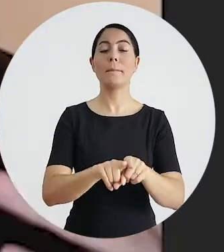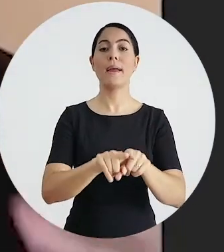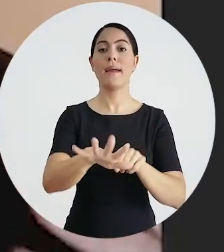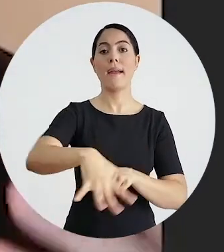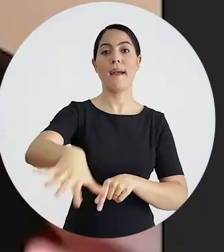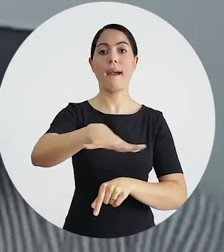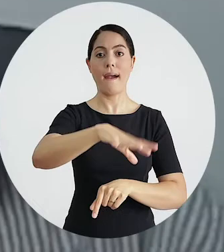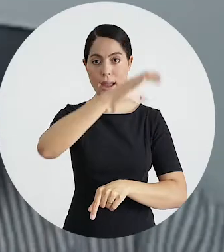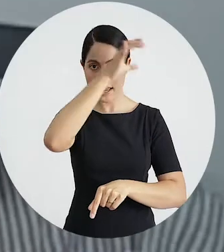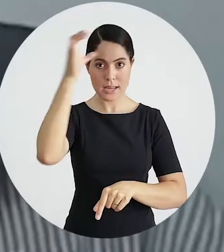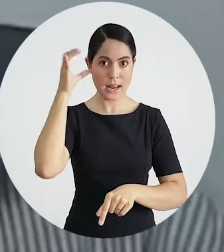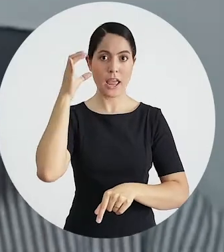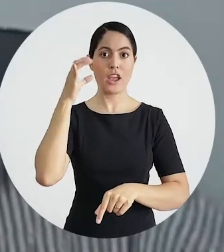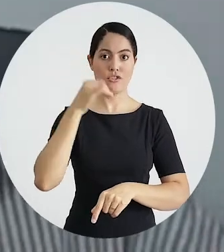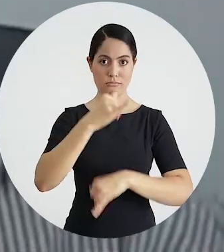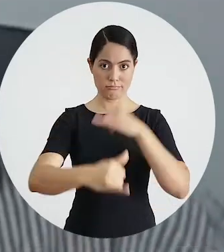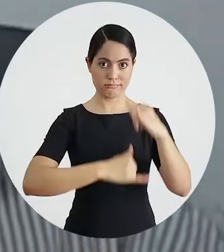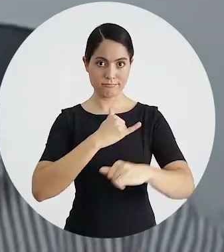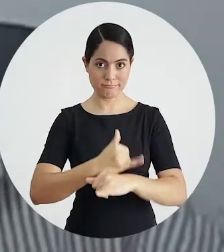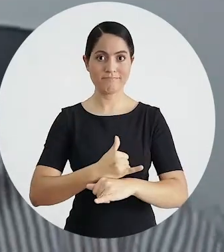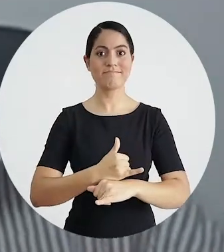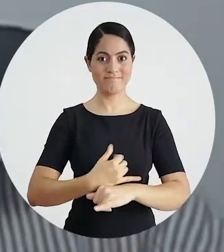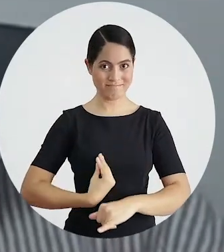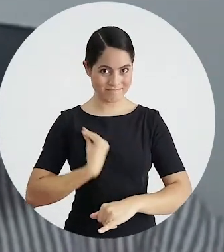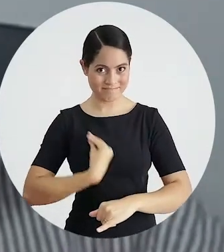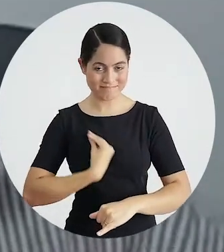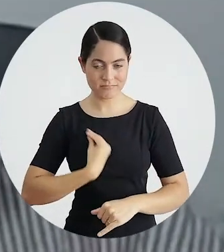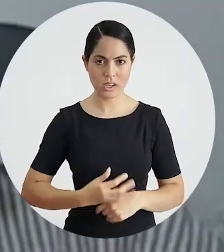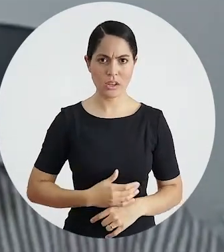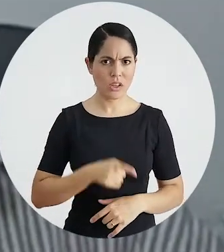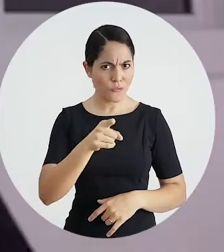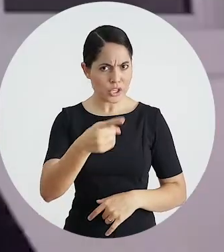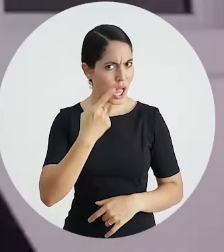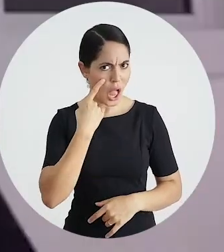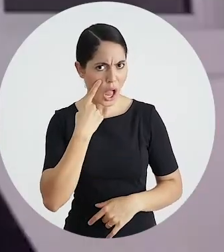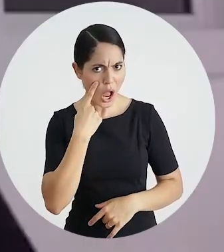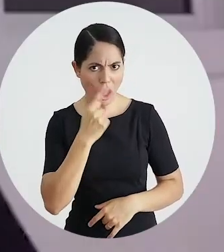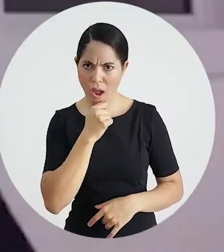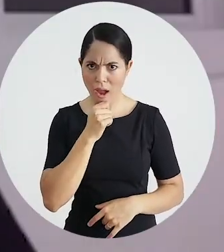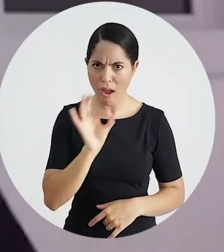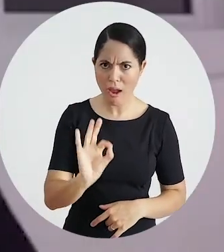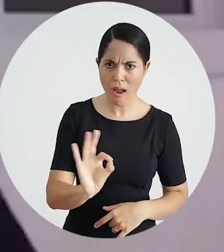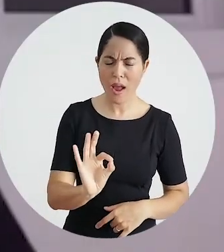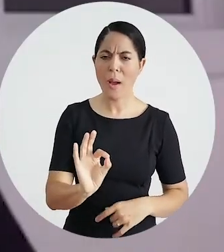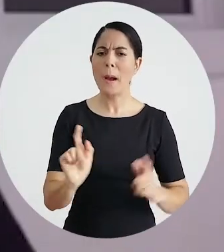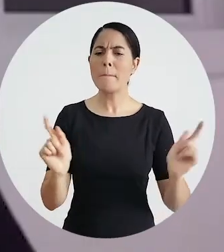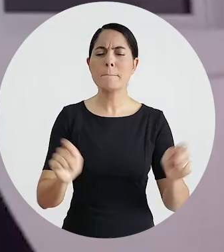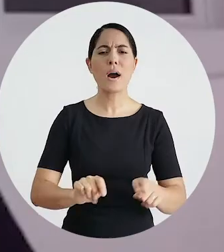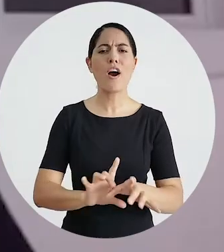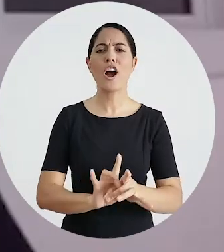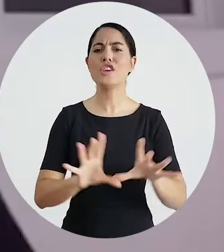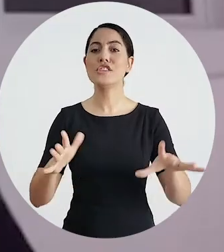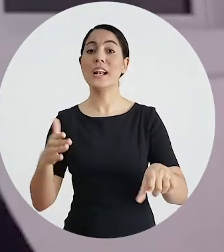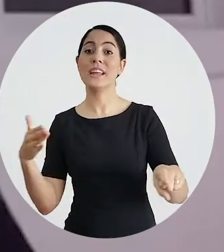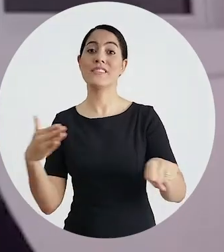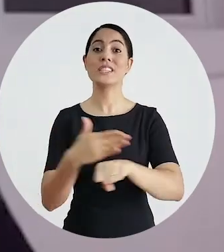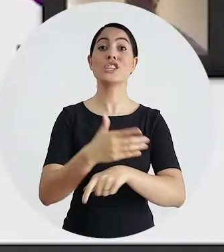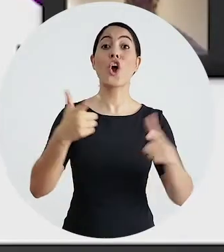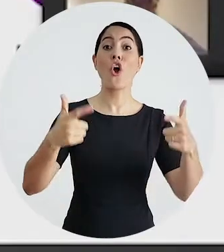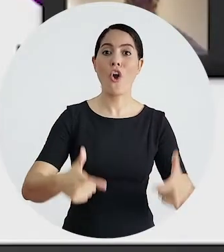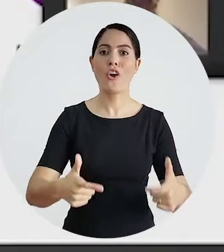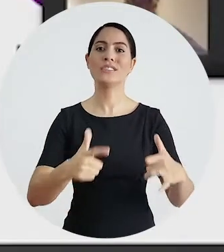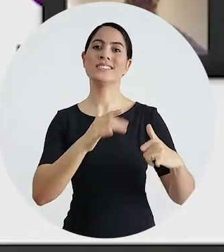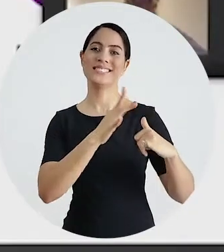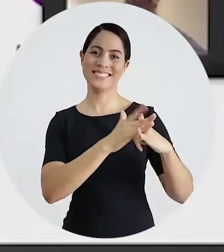era digital. Se você não conseguiu acompanhar a transmissão, não se preocupe. O vídeo na íntegra